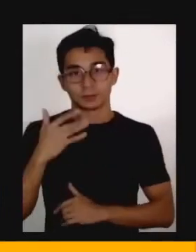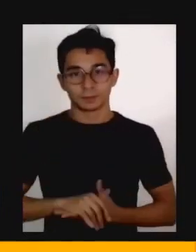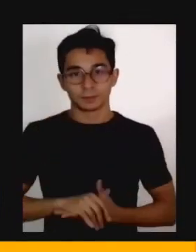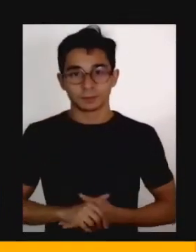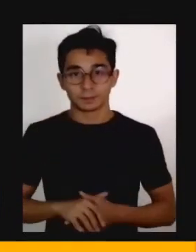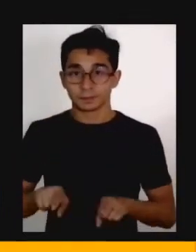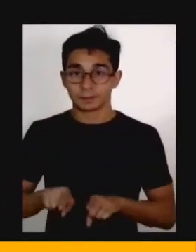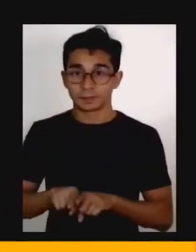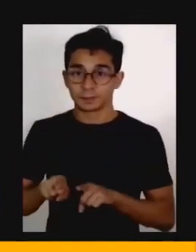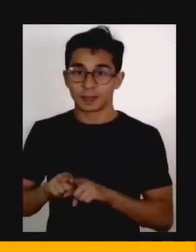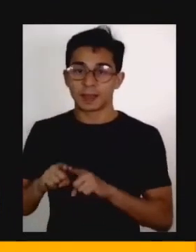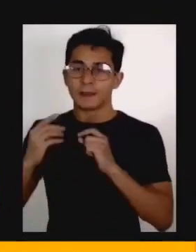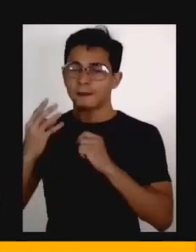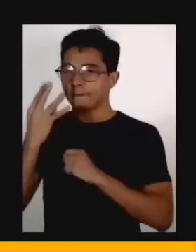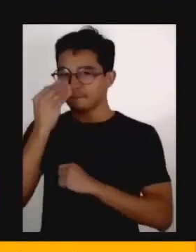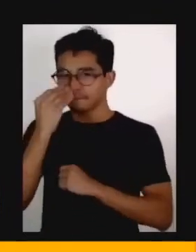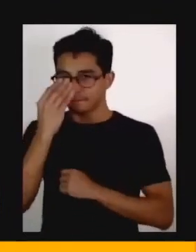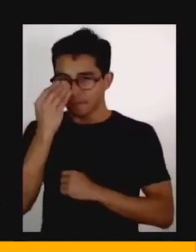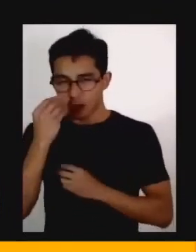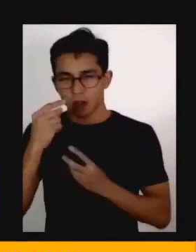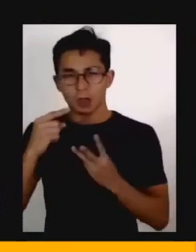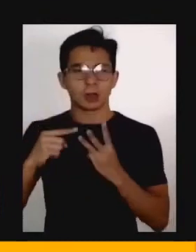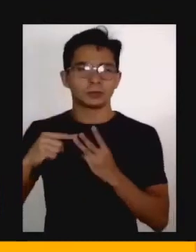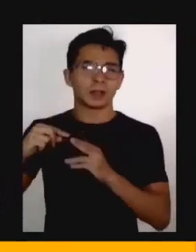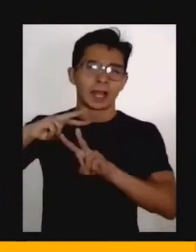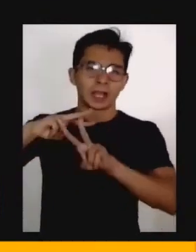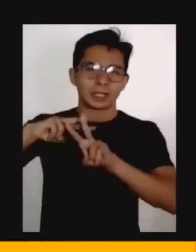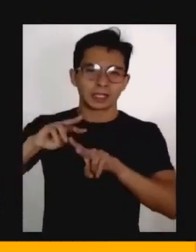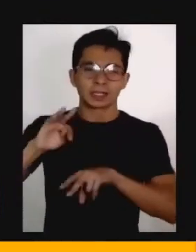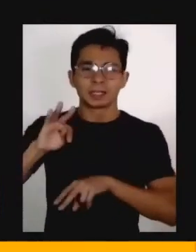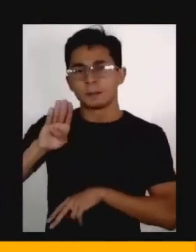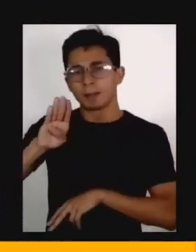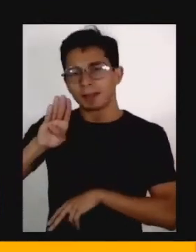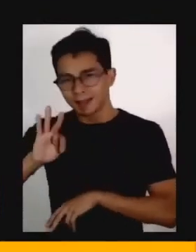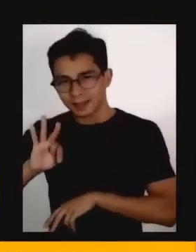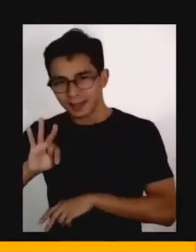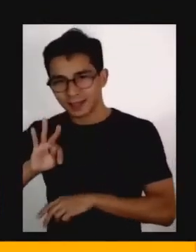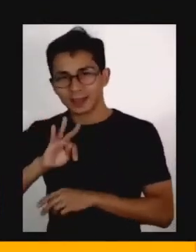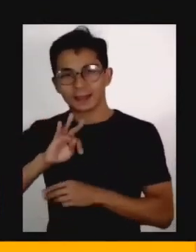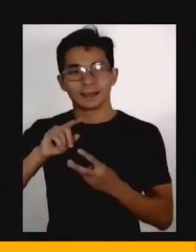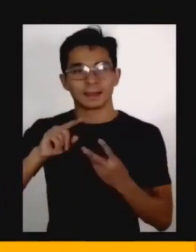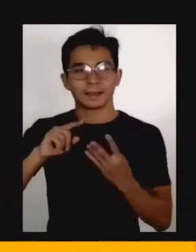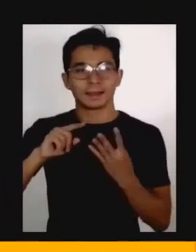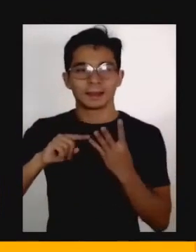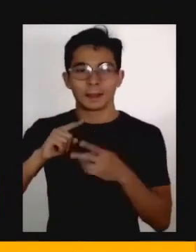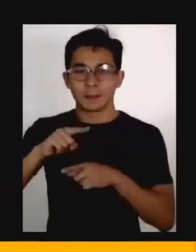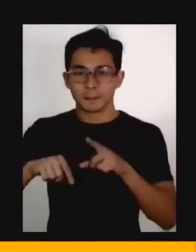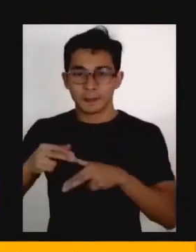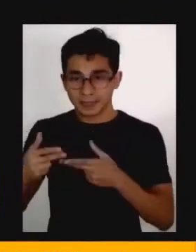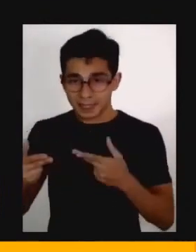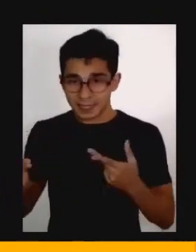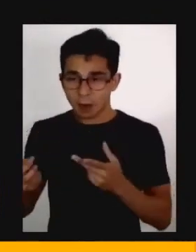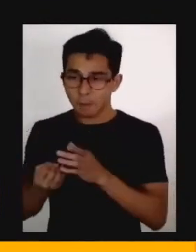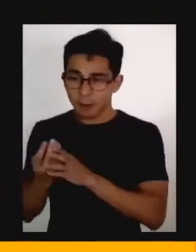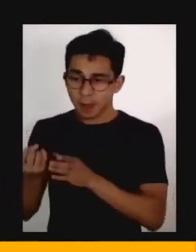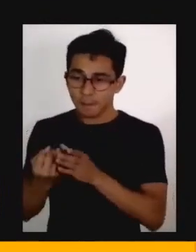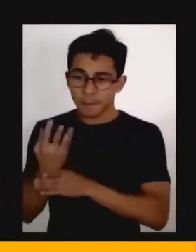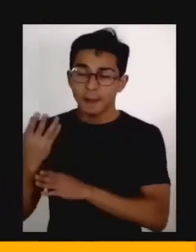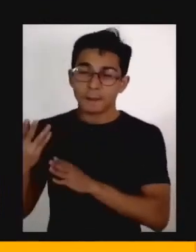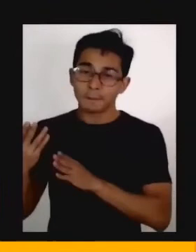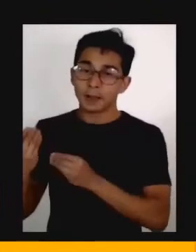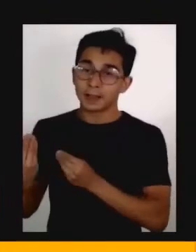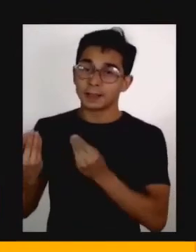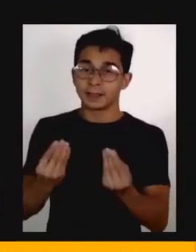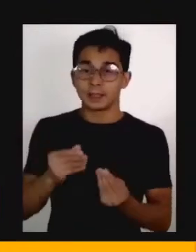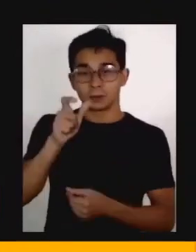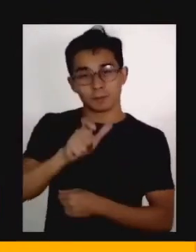para lembrança dos últimos eventos, e a gente também produziu material exclusivo para que esses influenciadores postassem